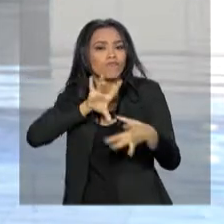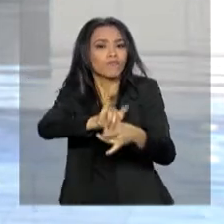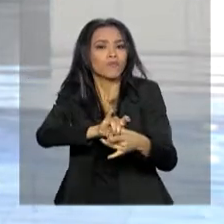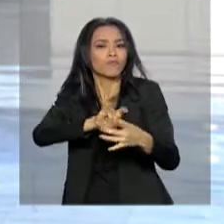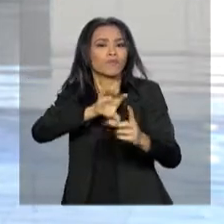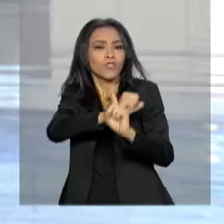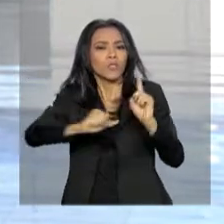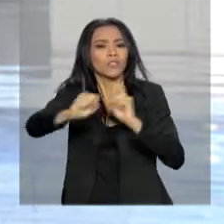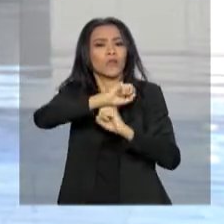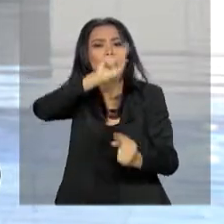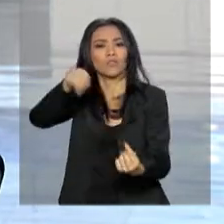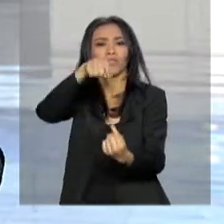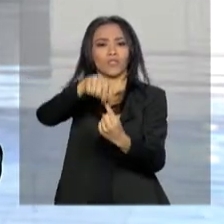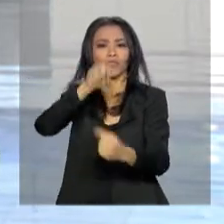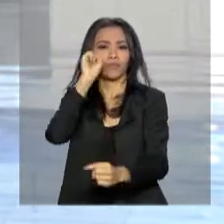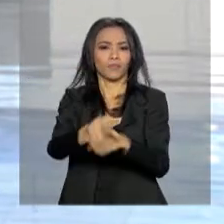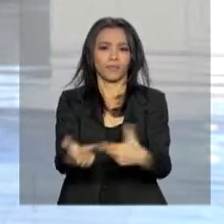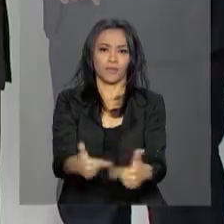que é gerar empregos.